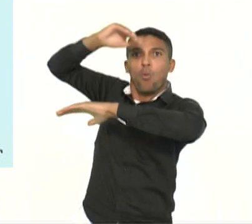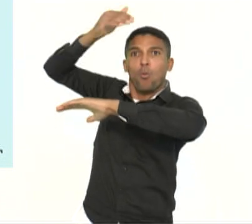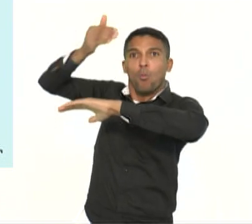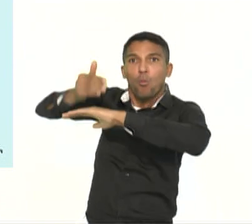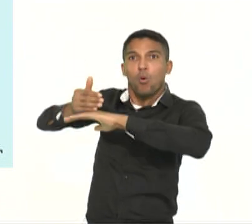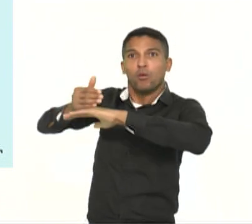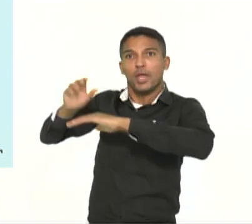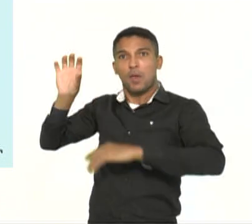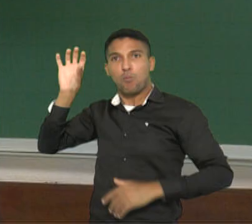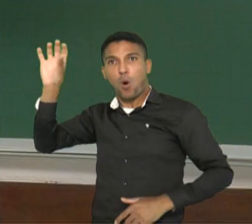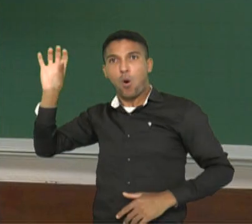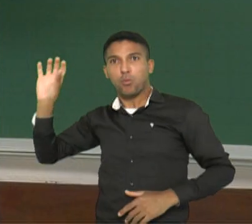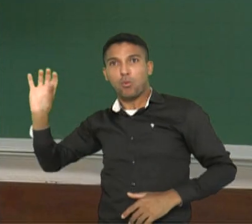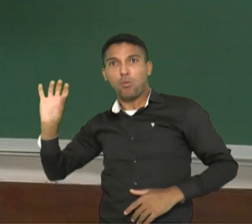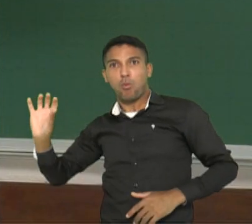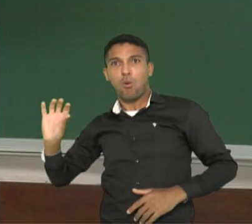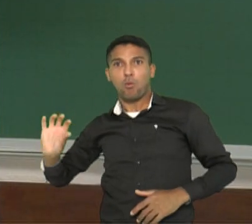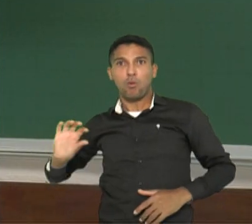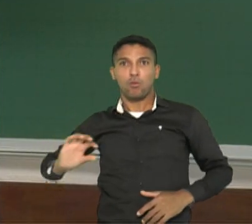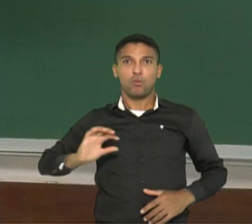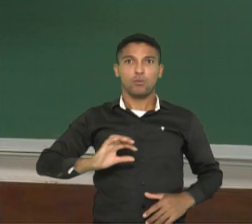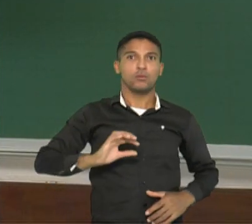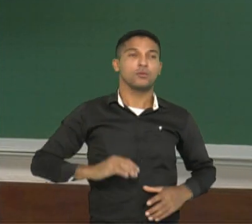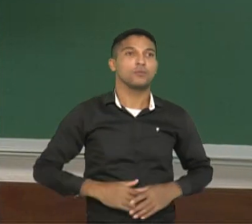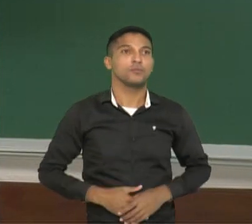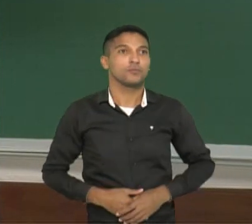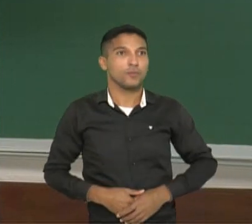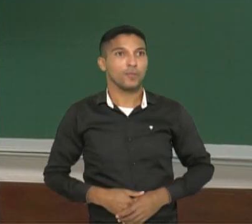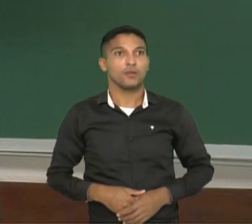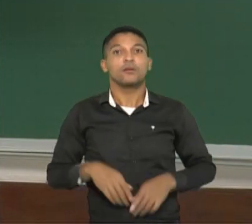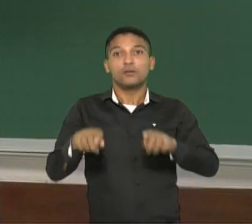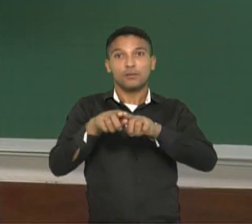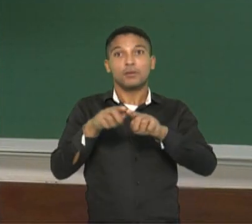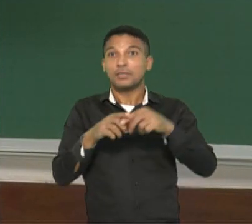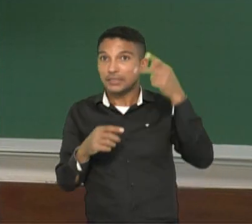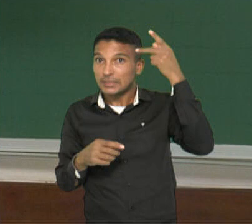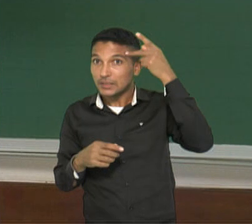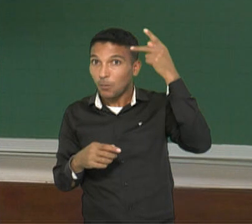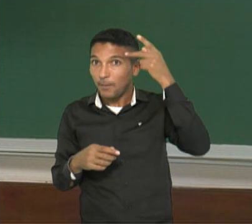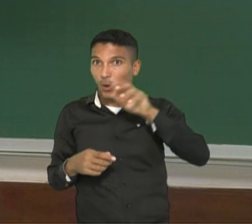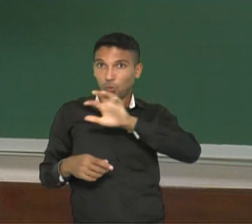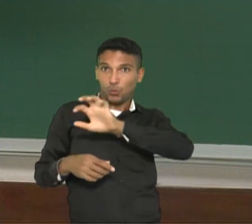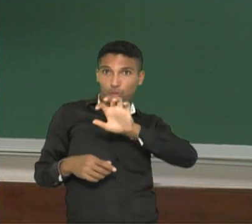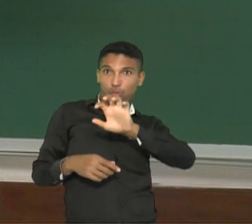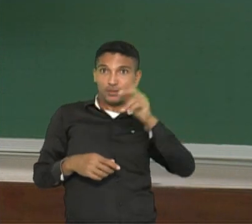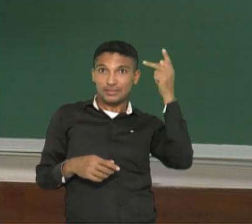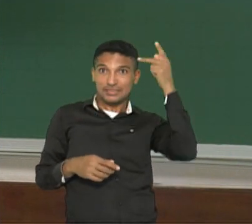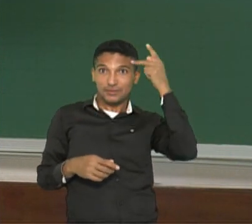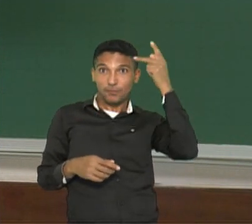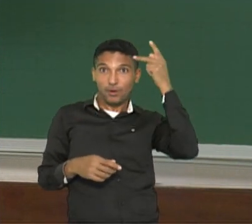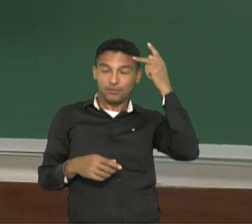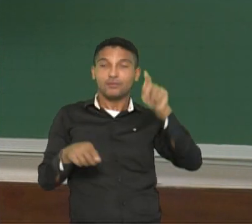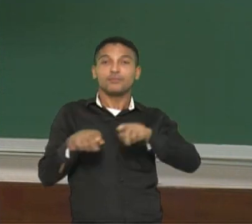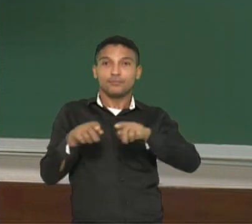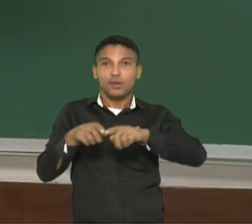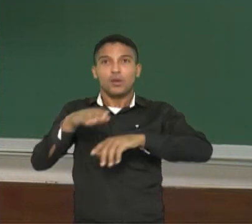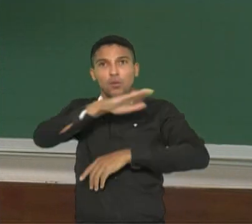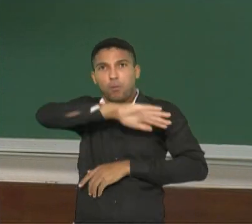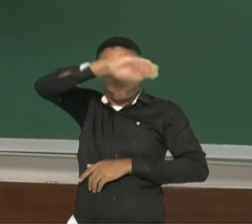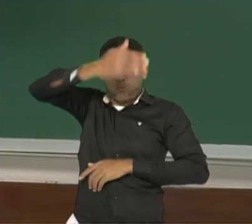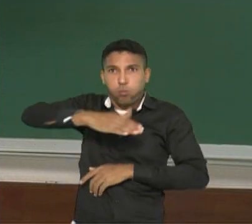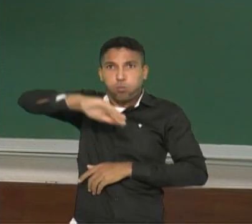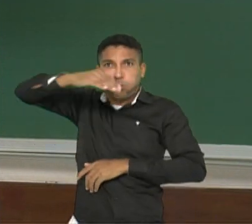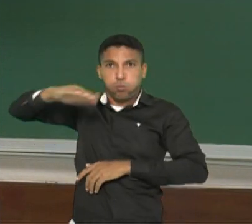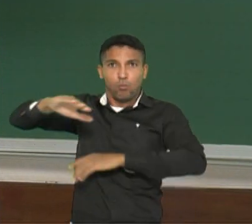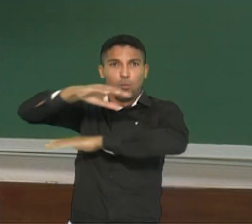área que avança um pouquinho no estado de São Paulo, conforme você pode visualizar aqui